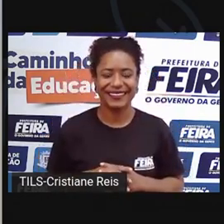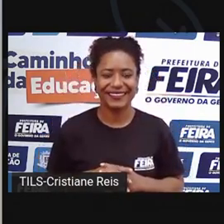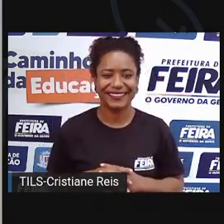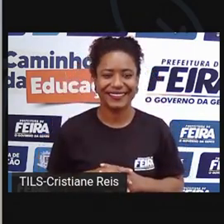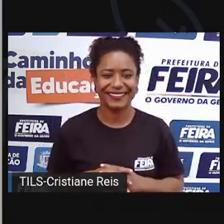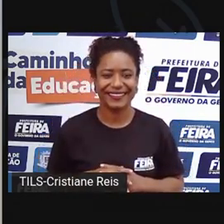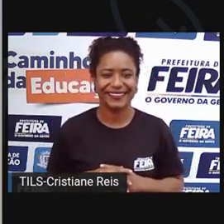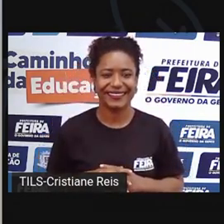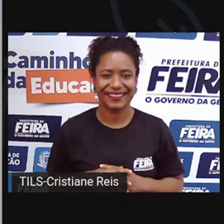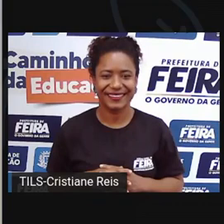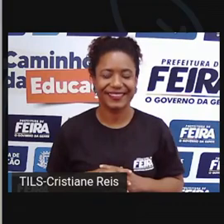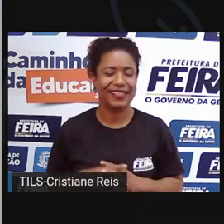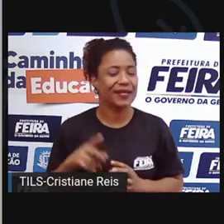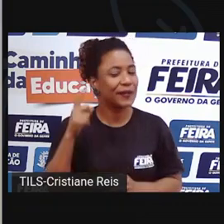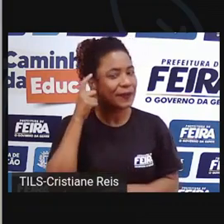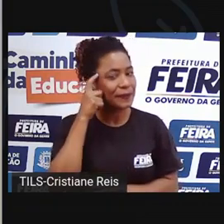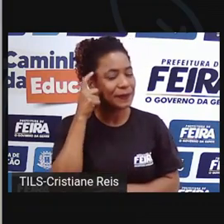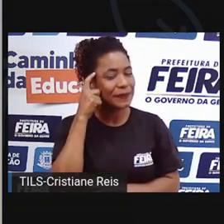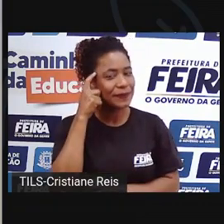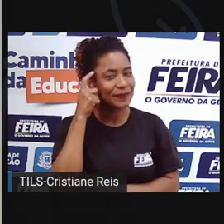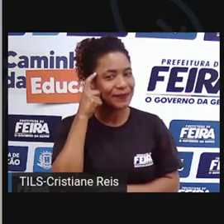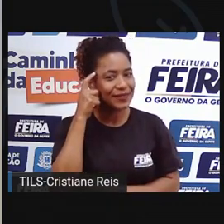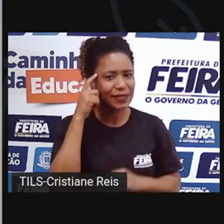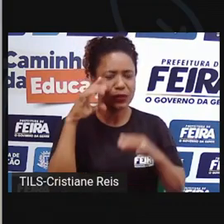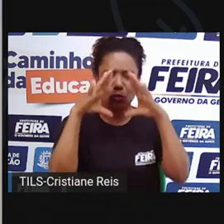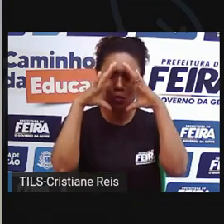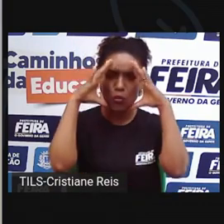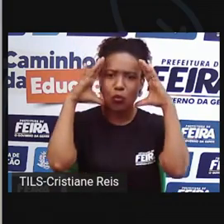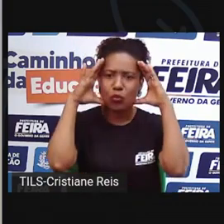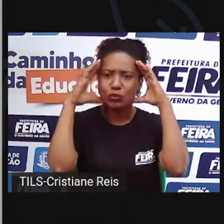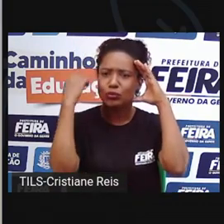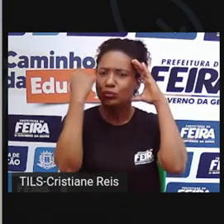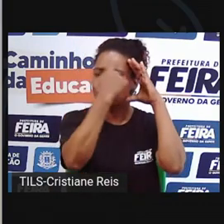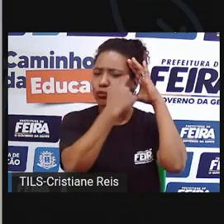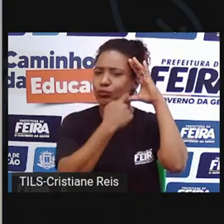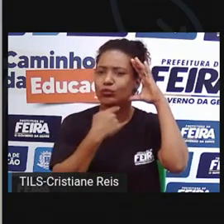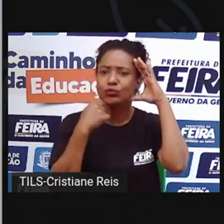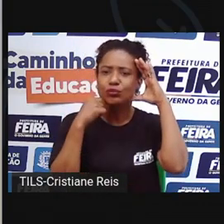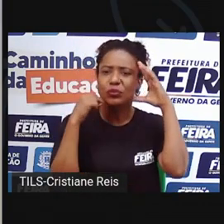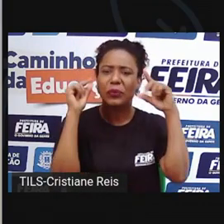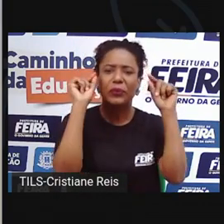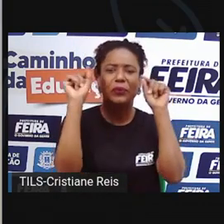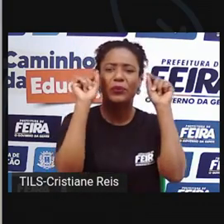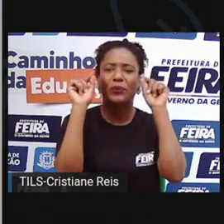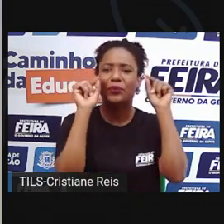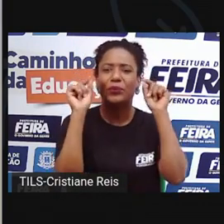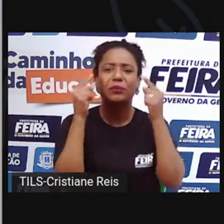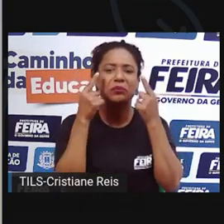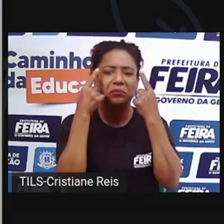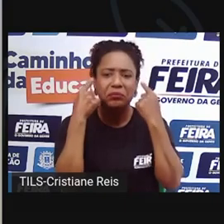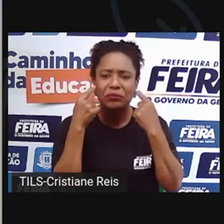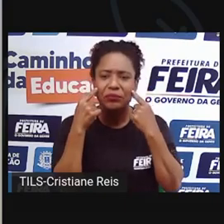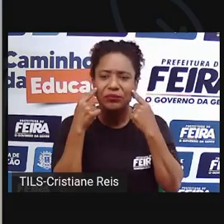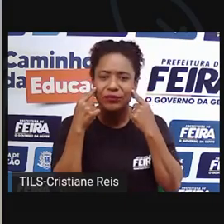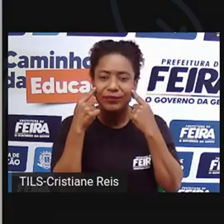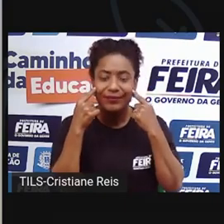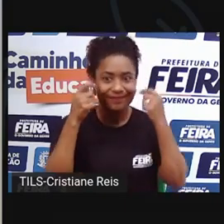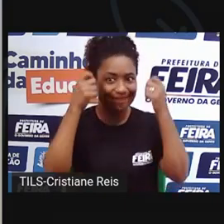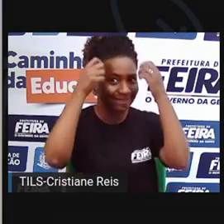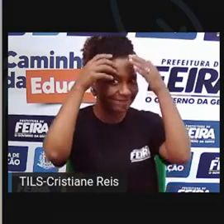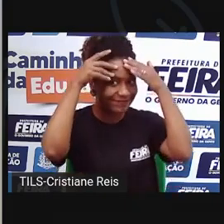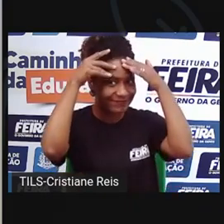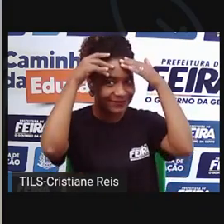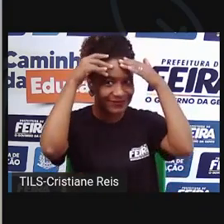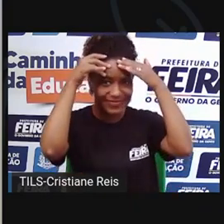a gente vai precisar pensar o que tem no nosso rosto. Vamos lá? Vamos fazer os